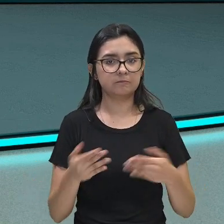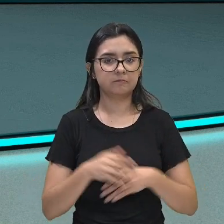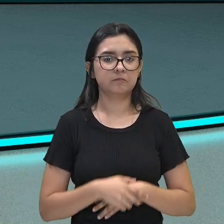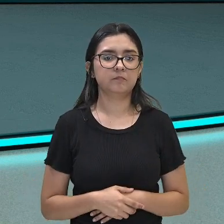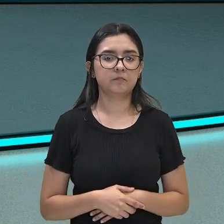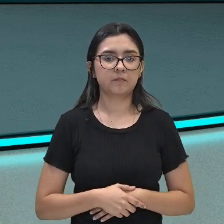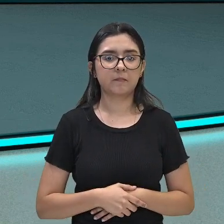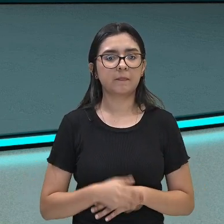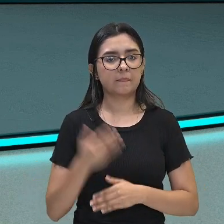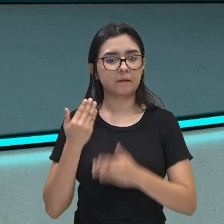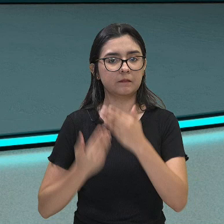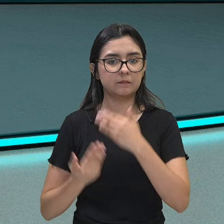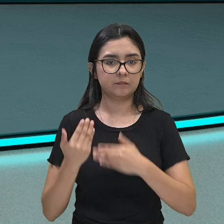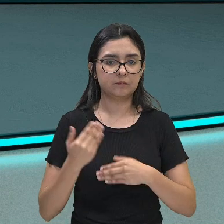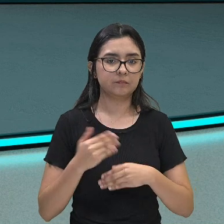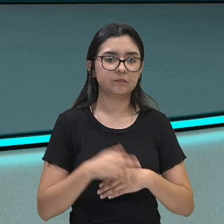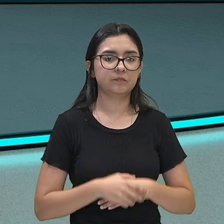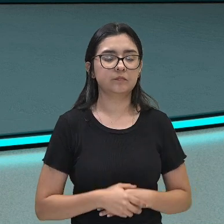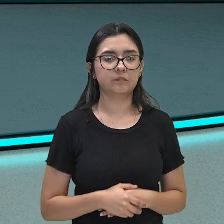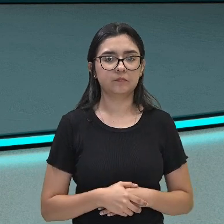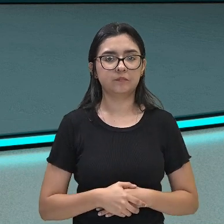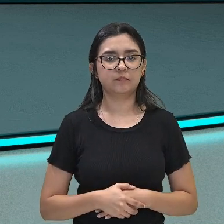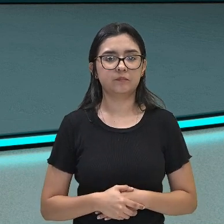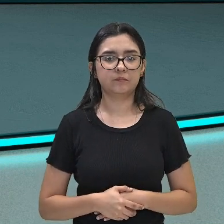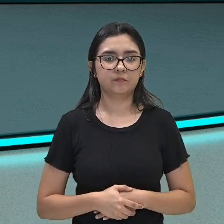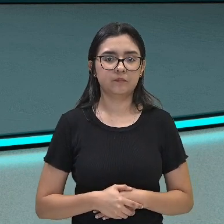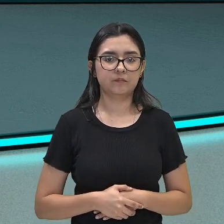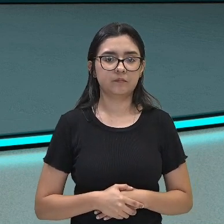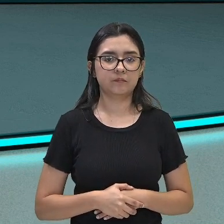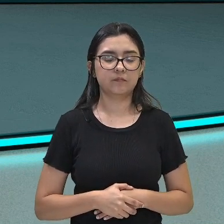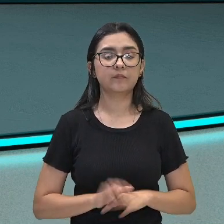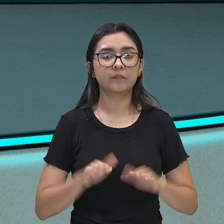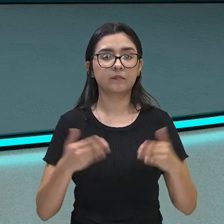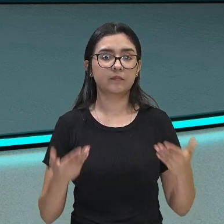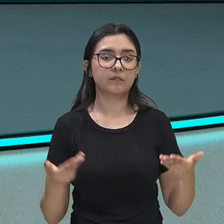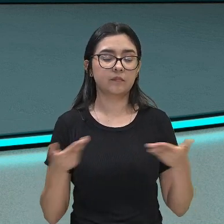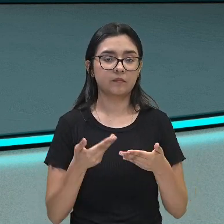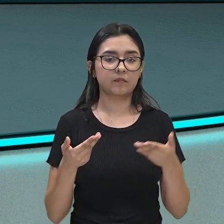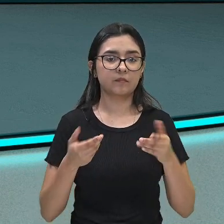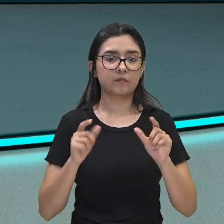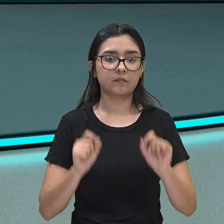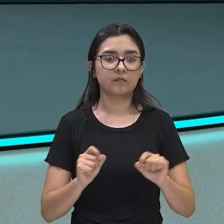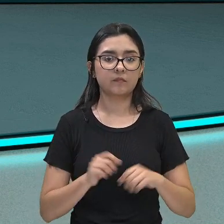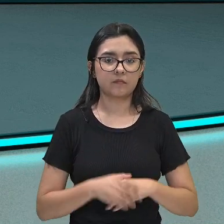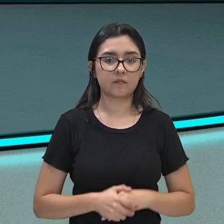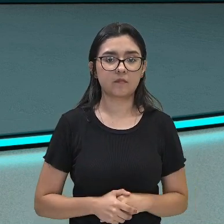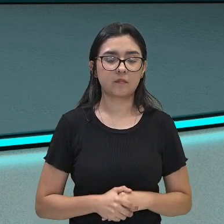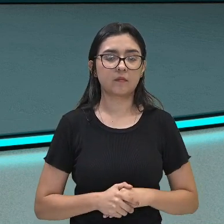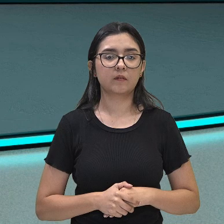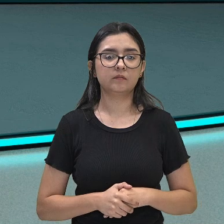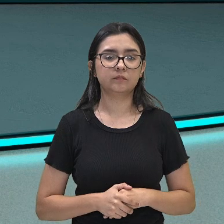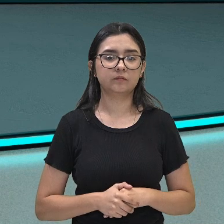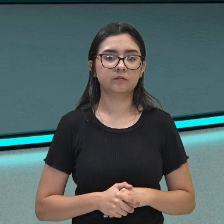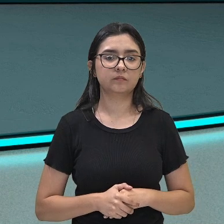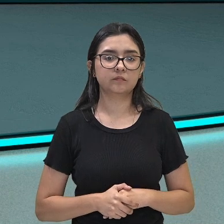el pretérito, en el pasado. E aqui está nosso repasso.